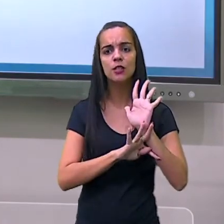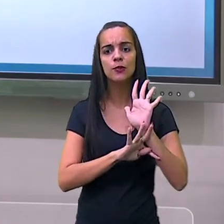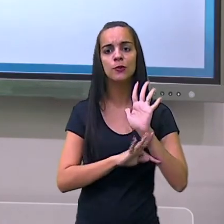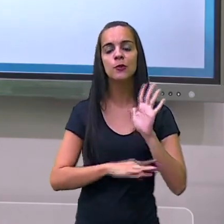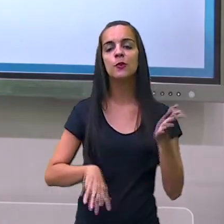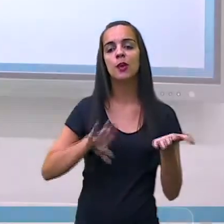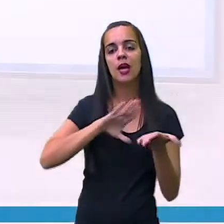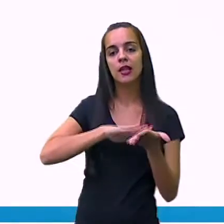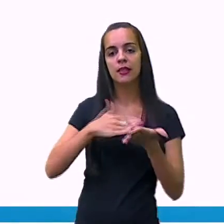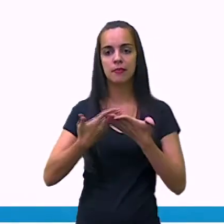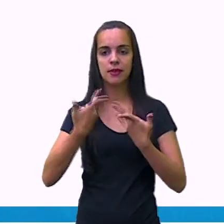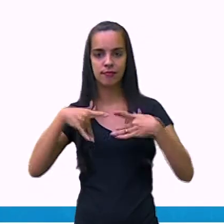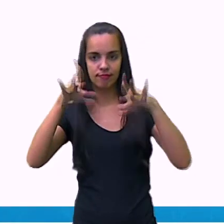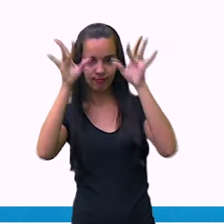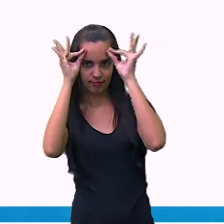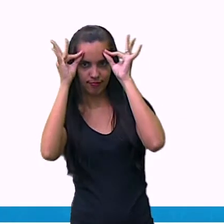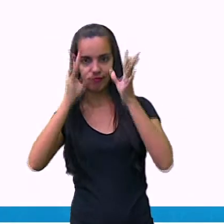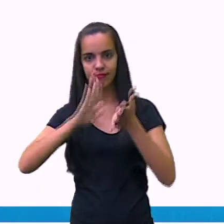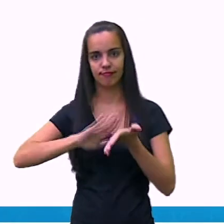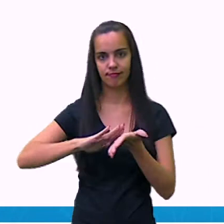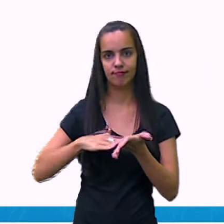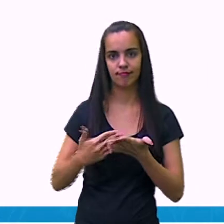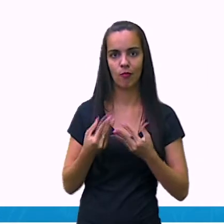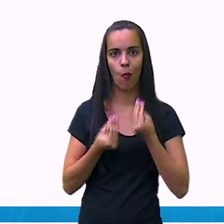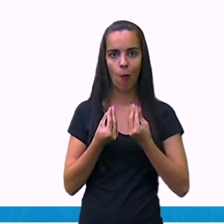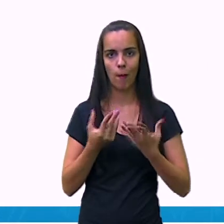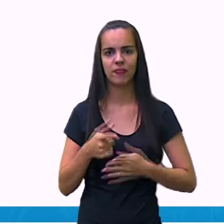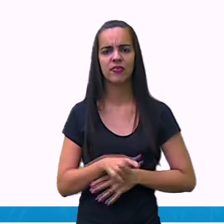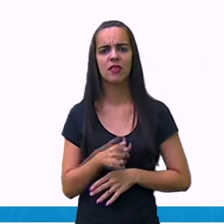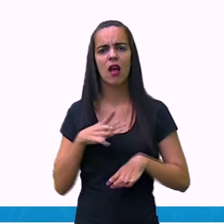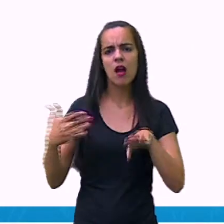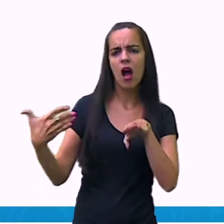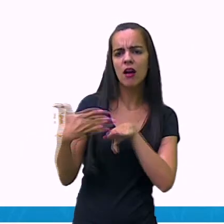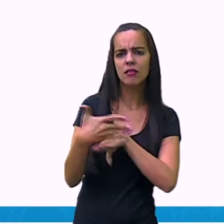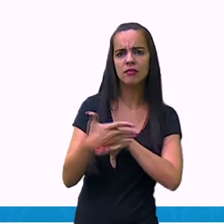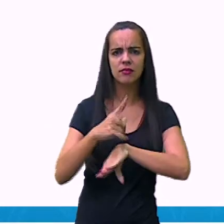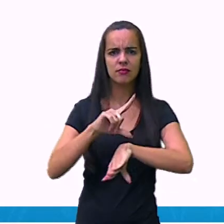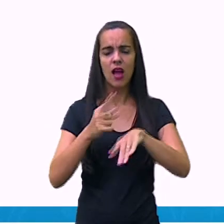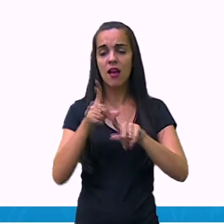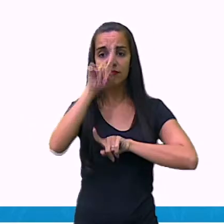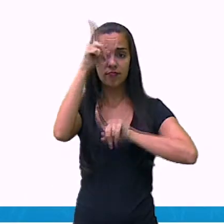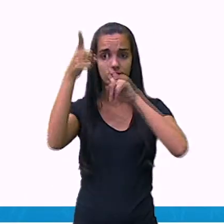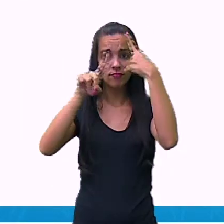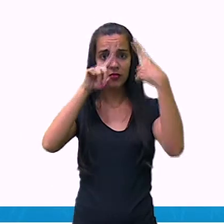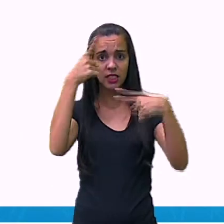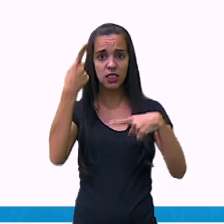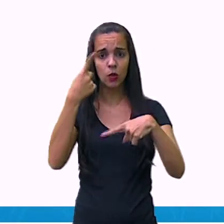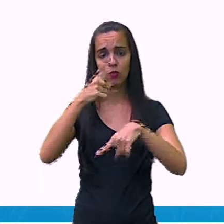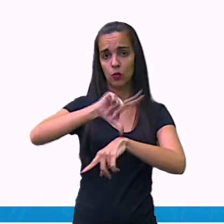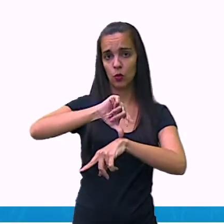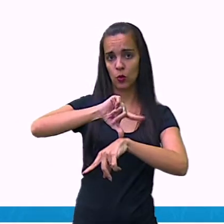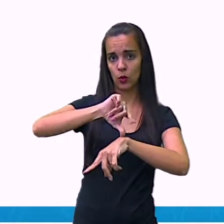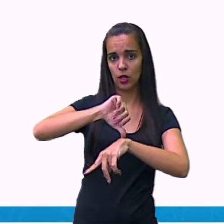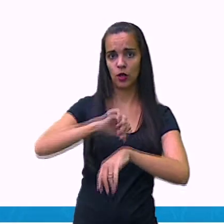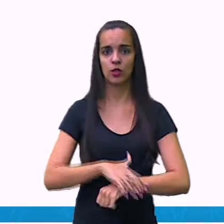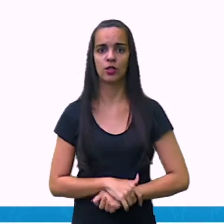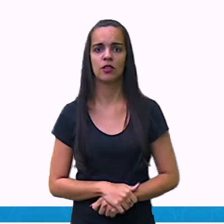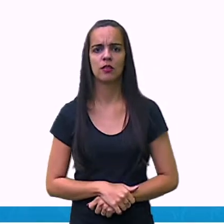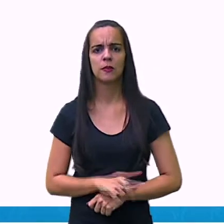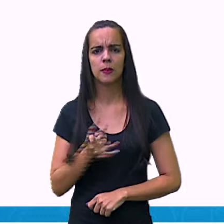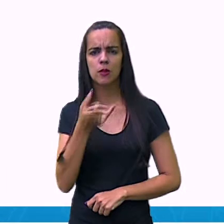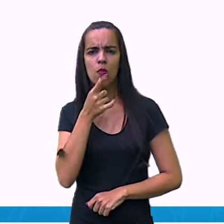lá? A invenção do relógio. Houve um tempo em que o ser humano